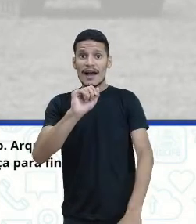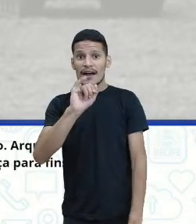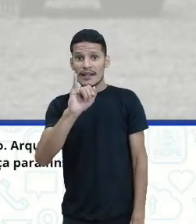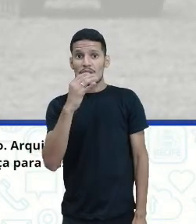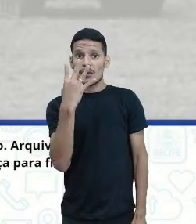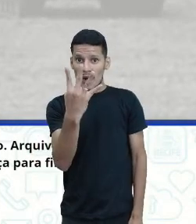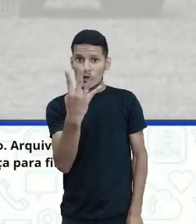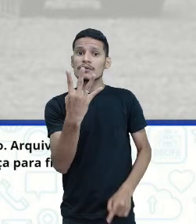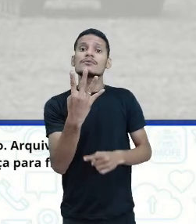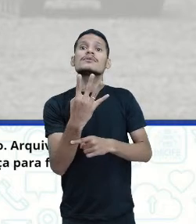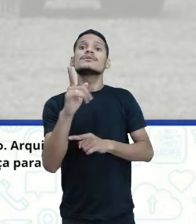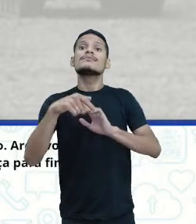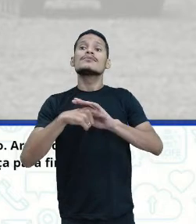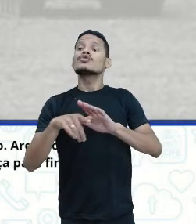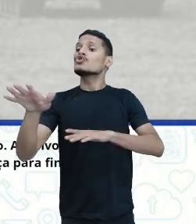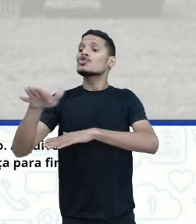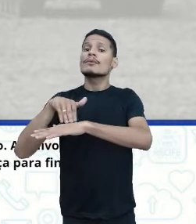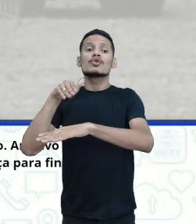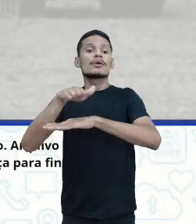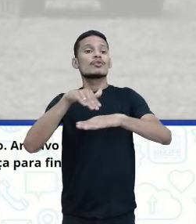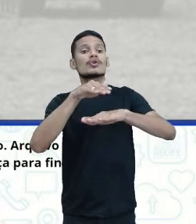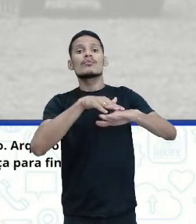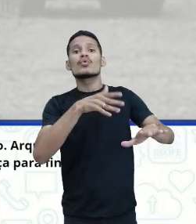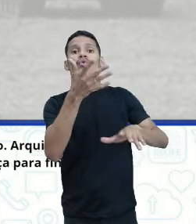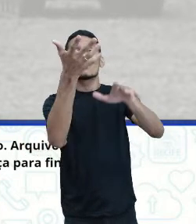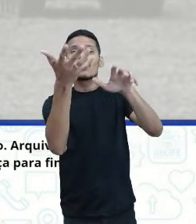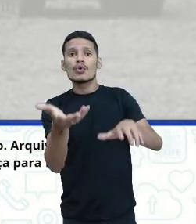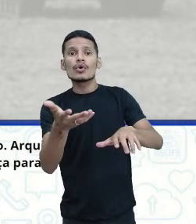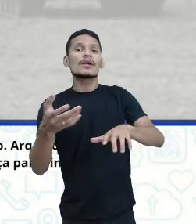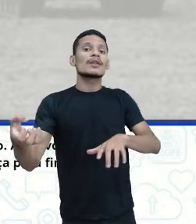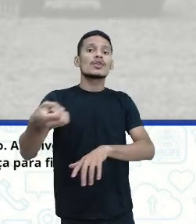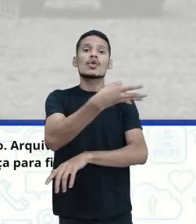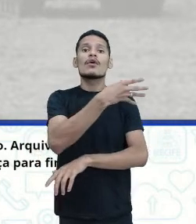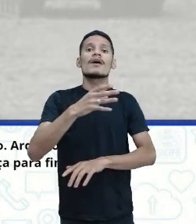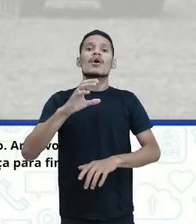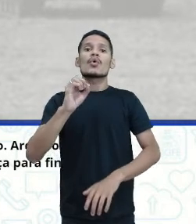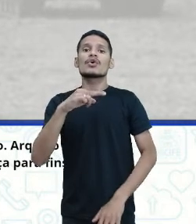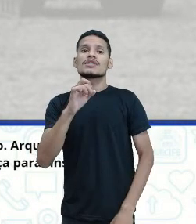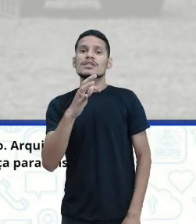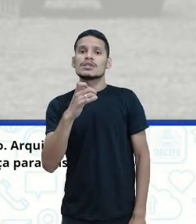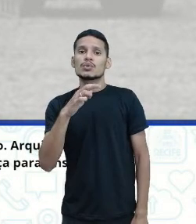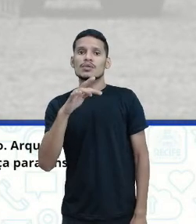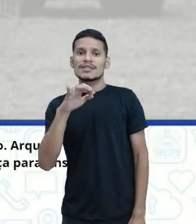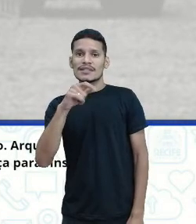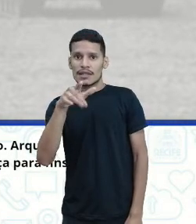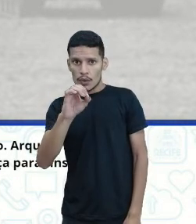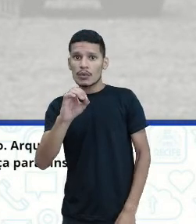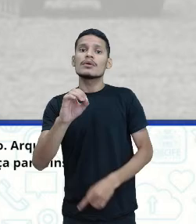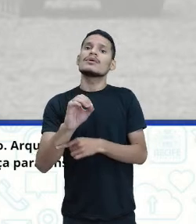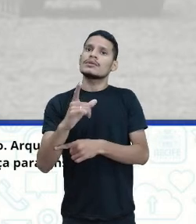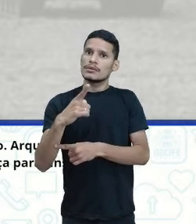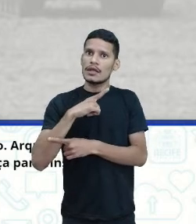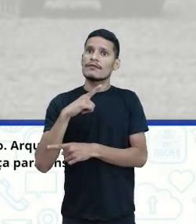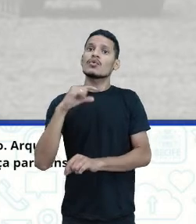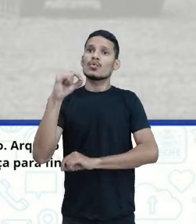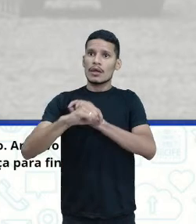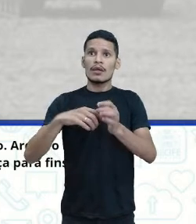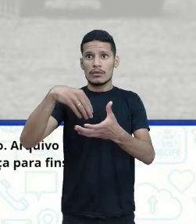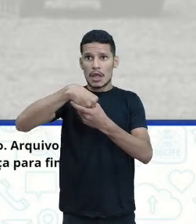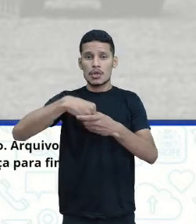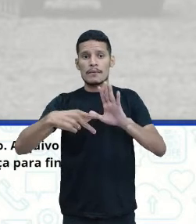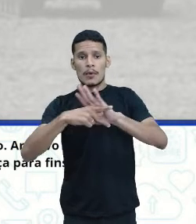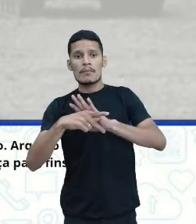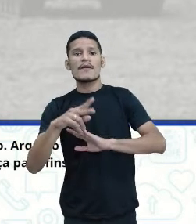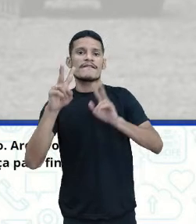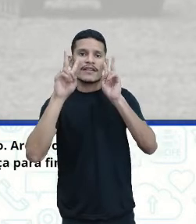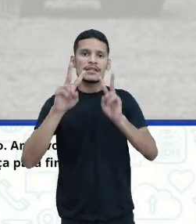que convocou o Congresso para construir uma nova Constituição. Essa Constituição, ela, né, já foi dentro da cara do governo